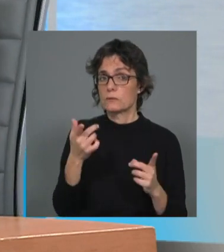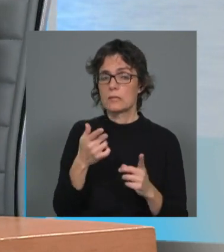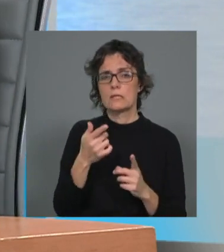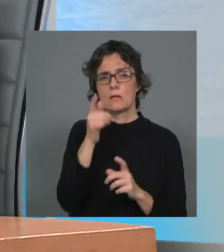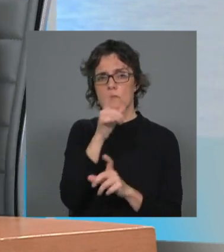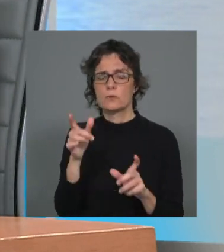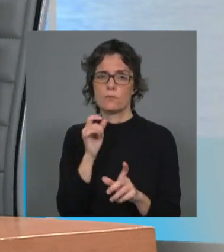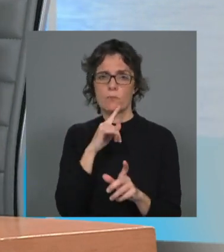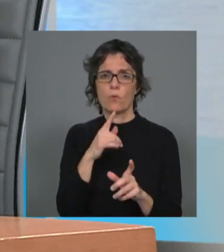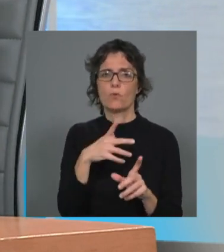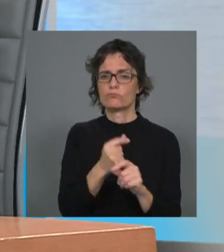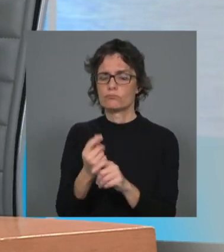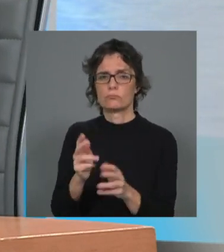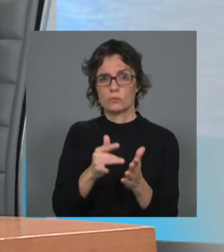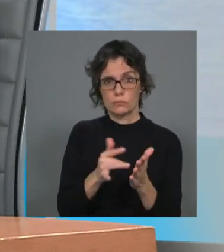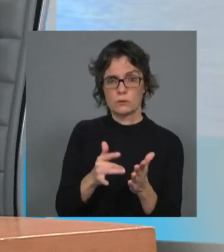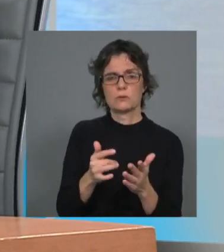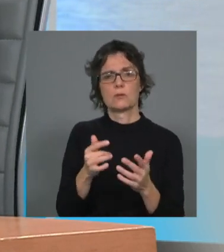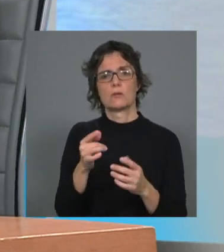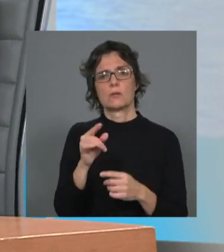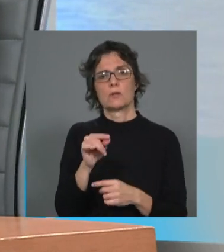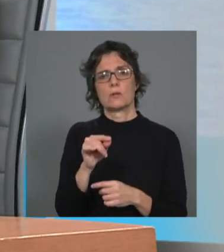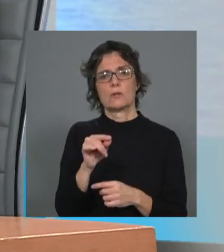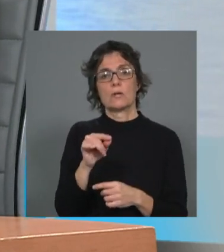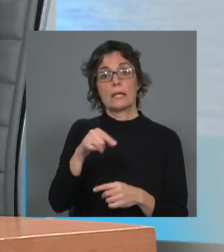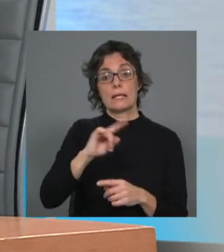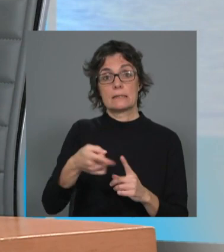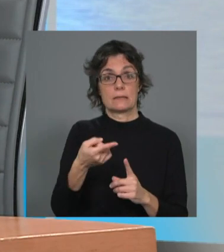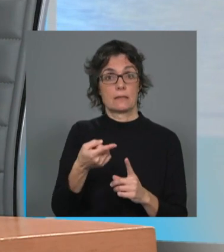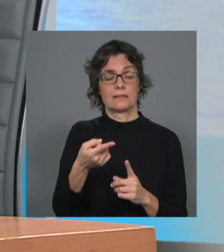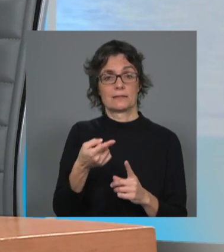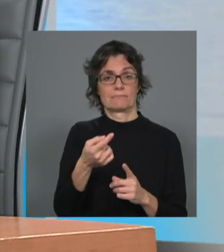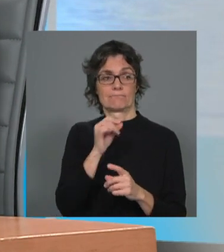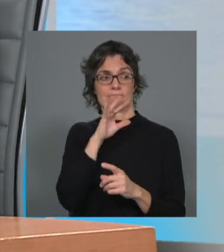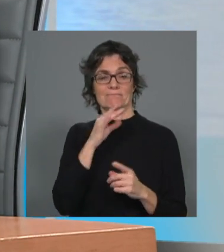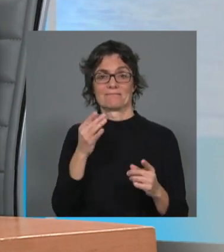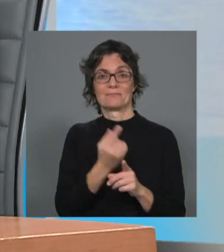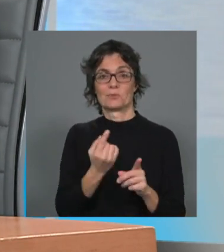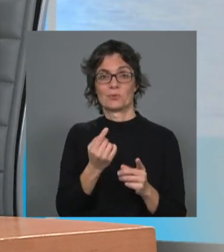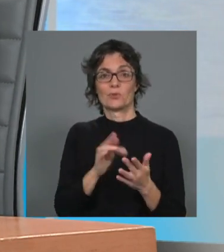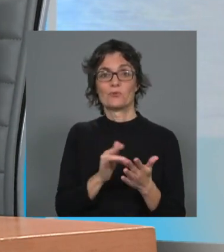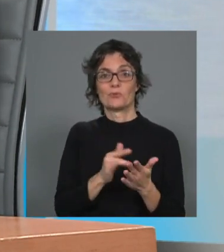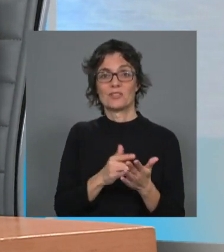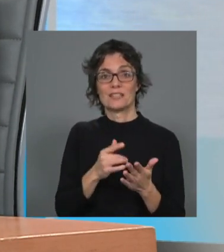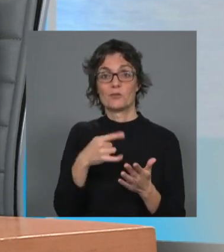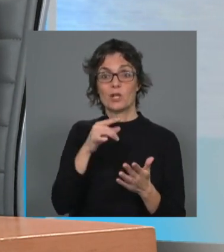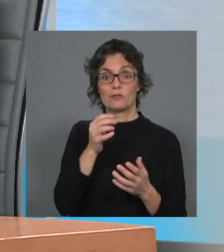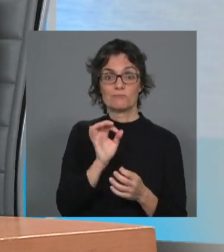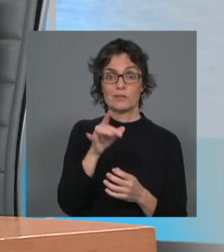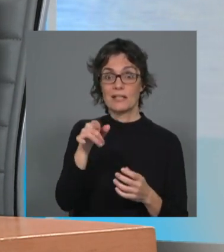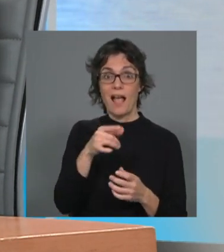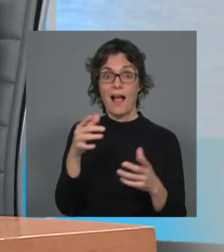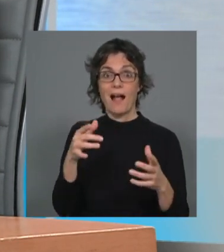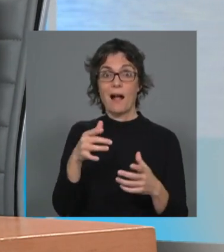de comprar os livros. Por acaso este ano tivemos uma surpresa, é que os livros que aqui tínhamos sugerido, grande parte deles